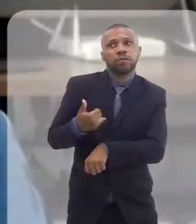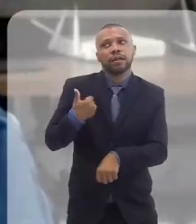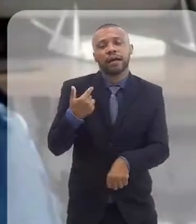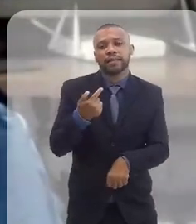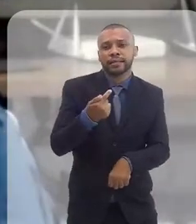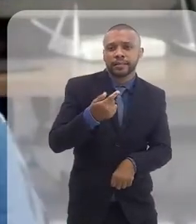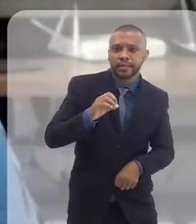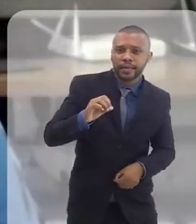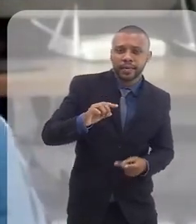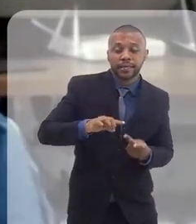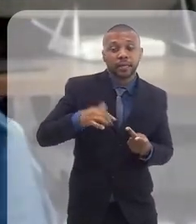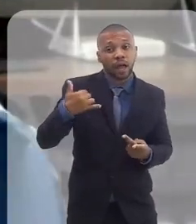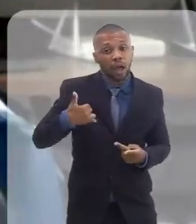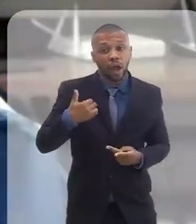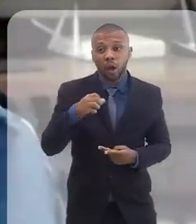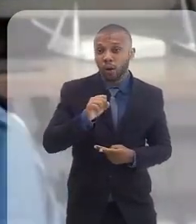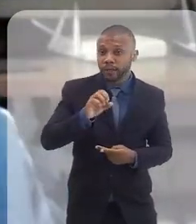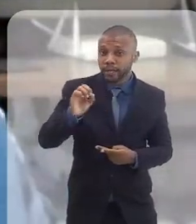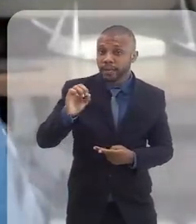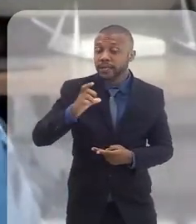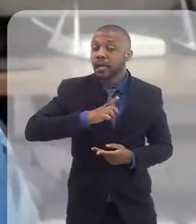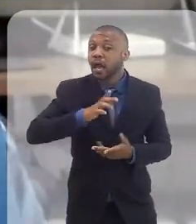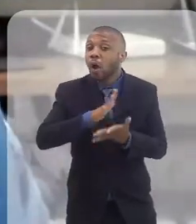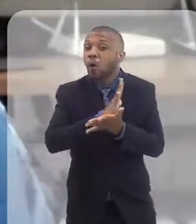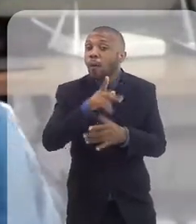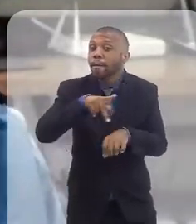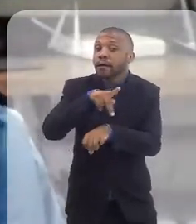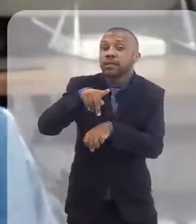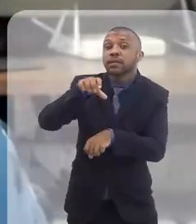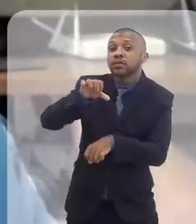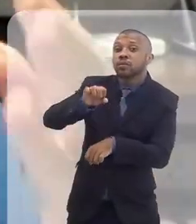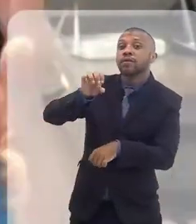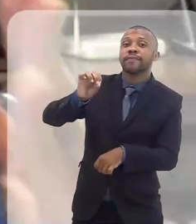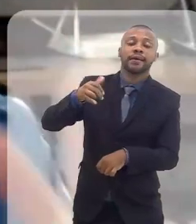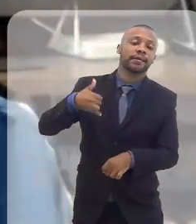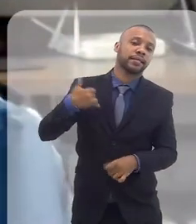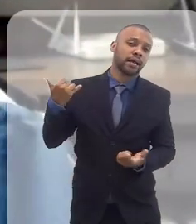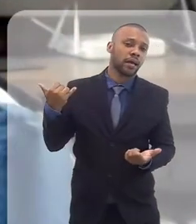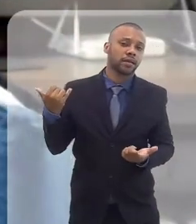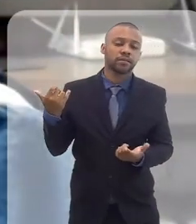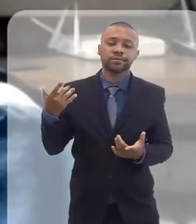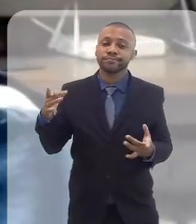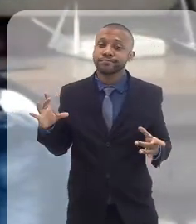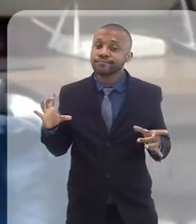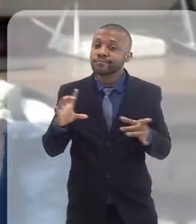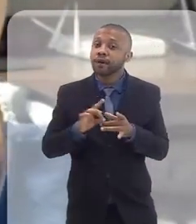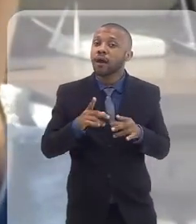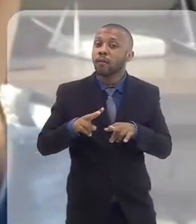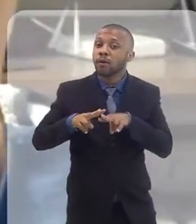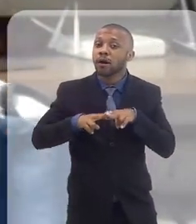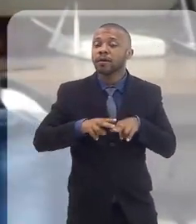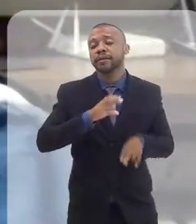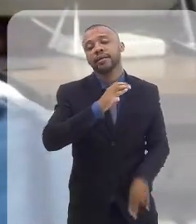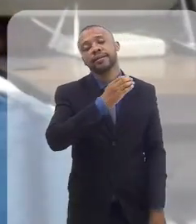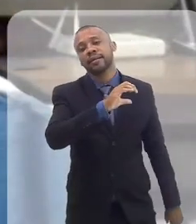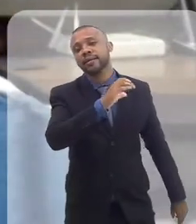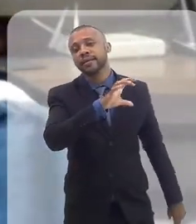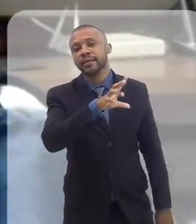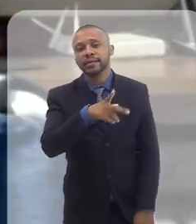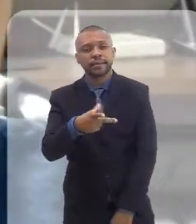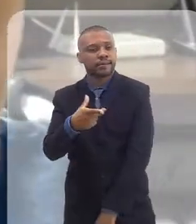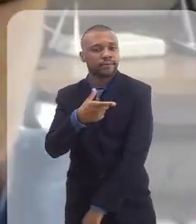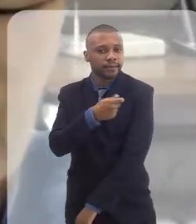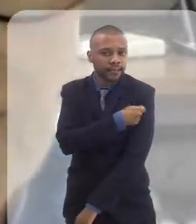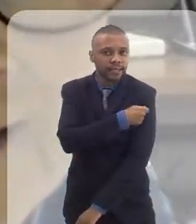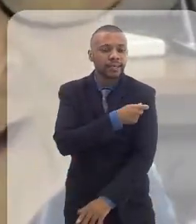dizer, 70 anos, 80 anos, alguns países 90, por causa da ciência,